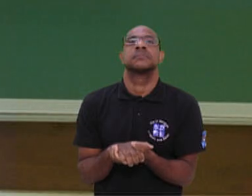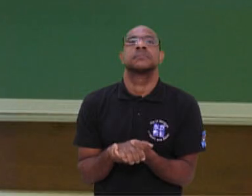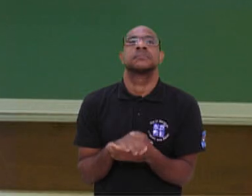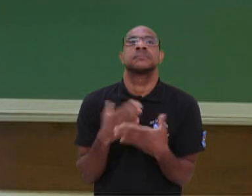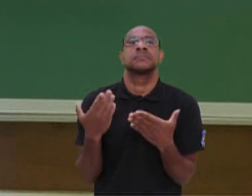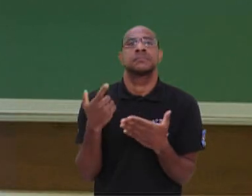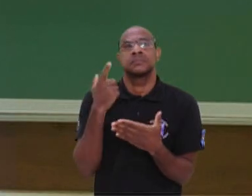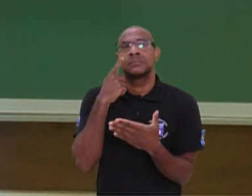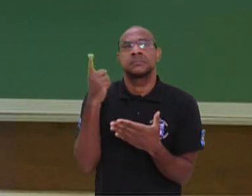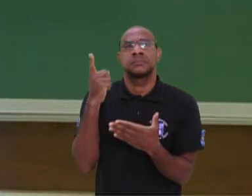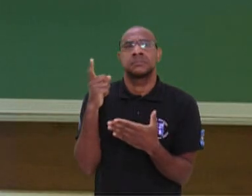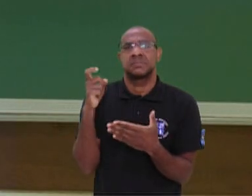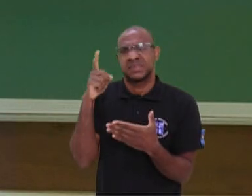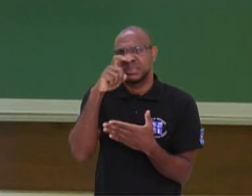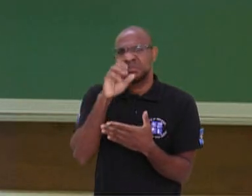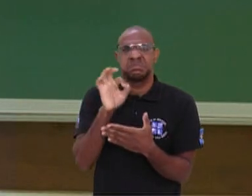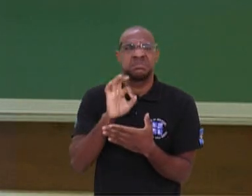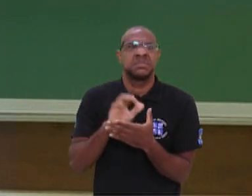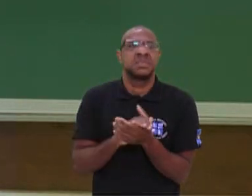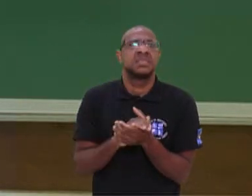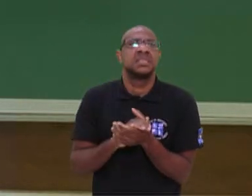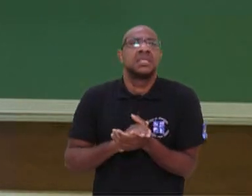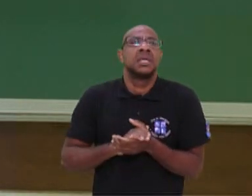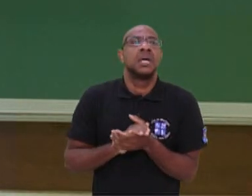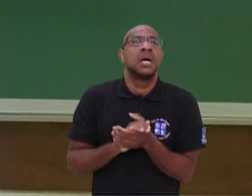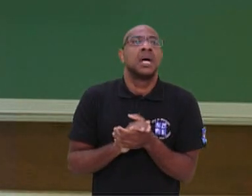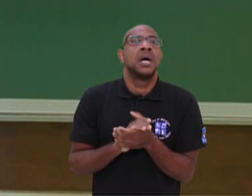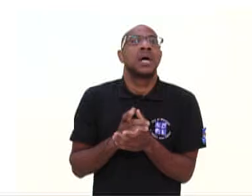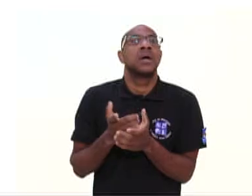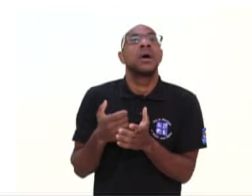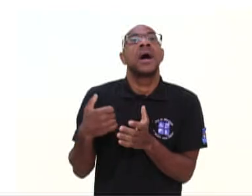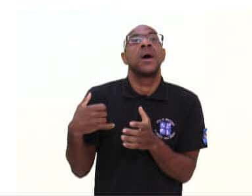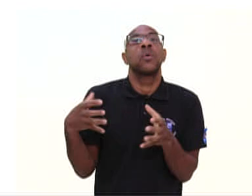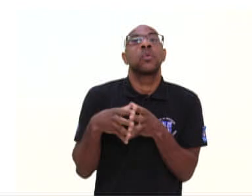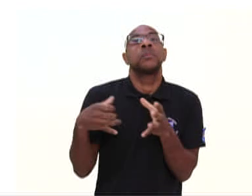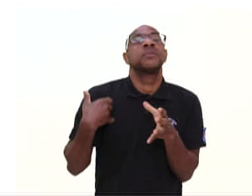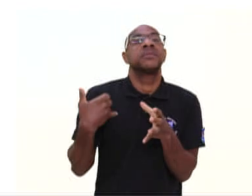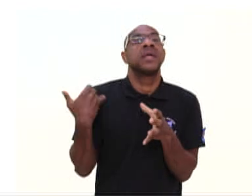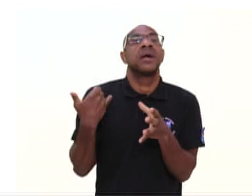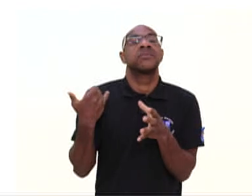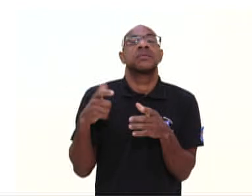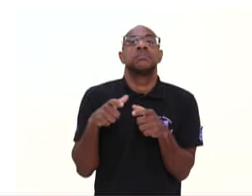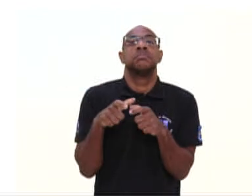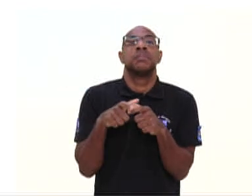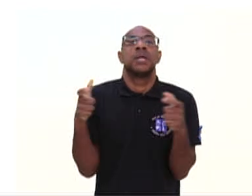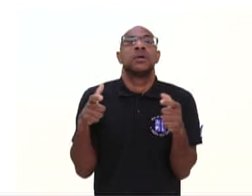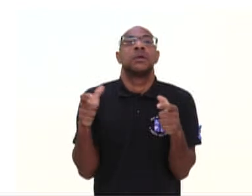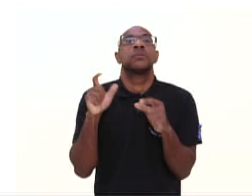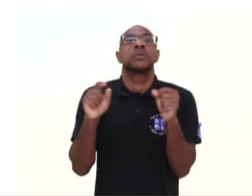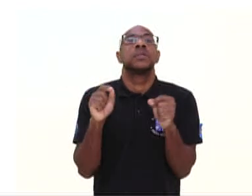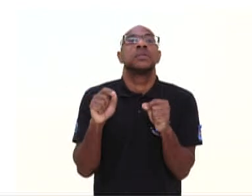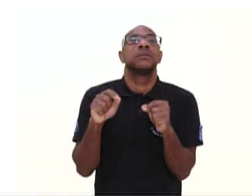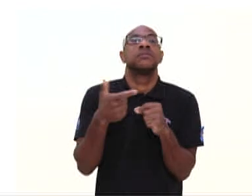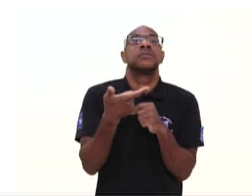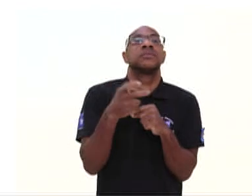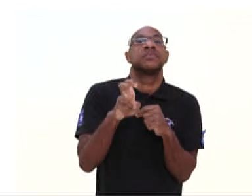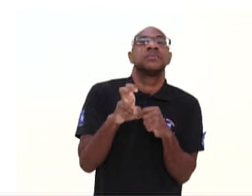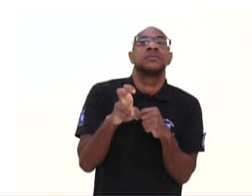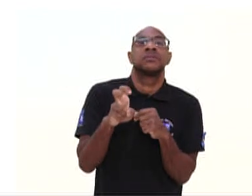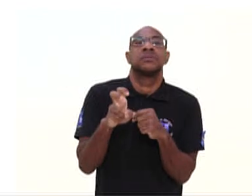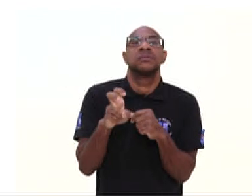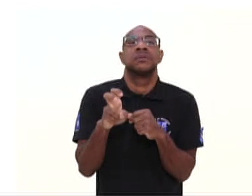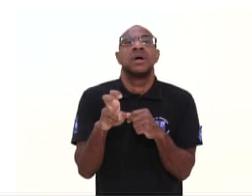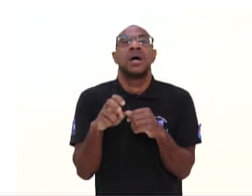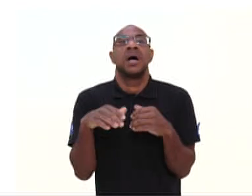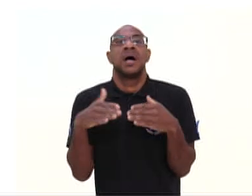Gente, essa questão não era difícil, né? Letra A faixa etária que apresentou o maior aumento foi entre os 25 e